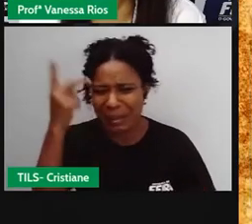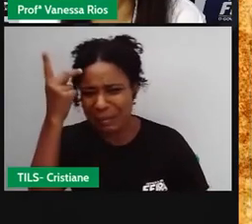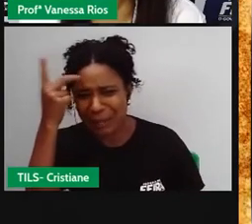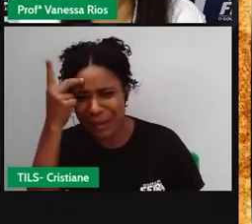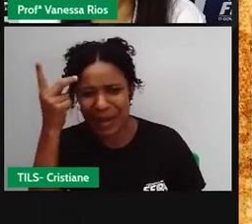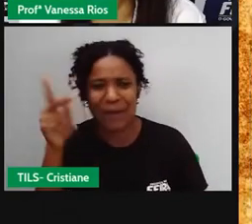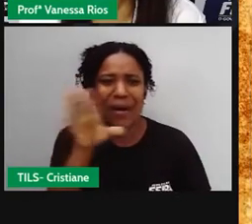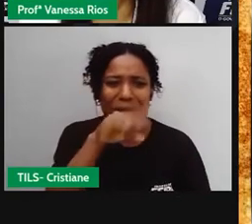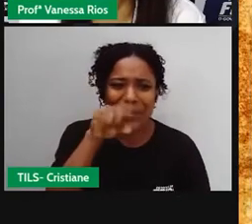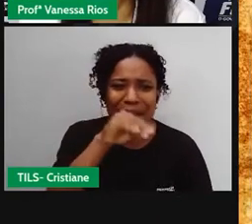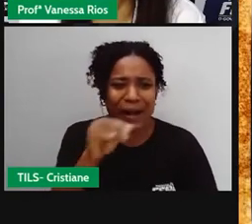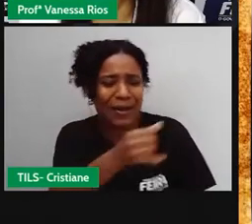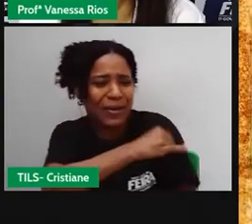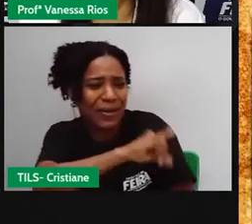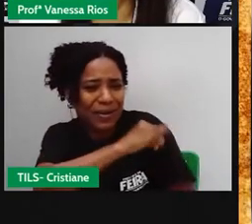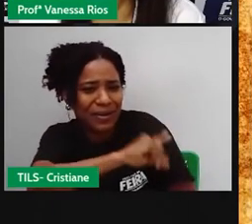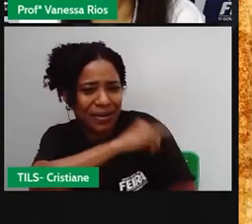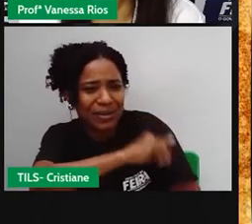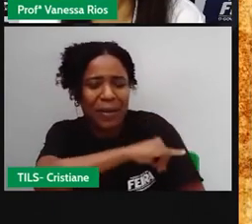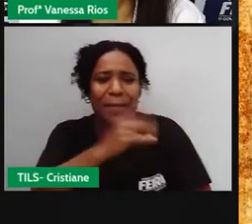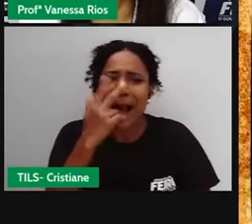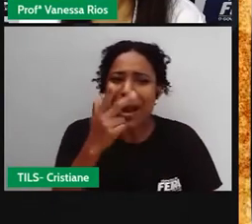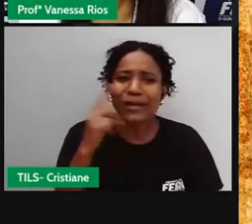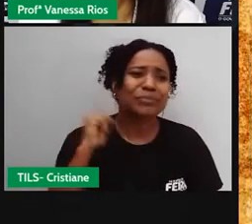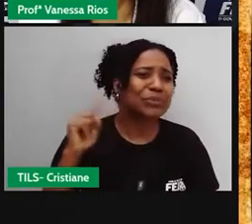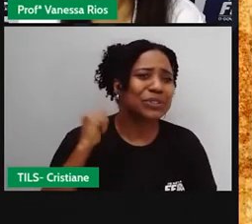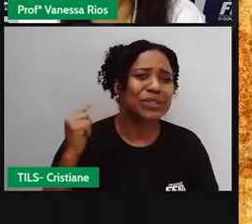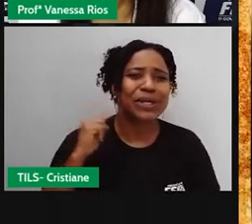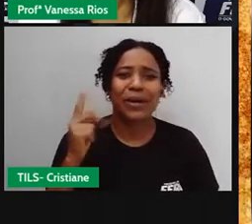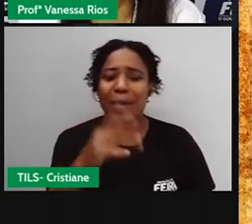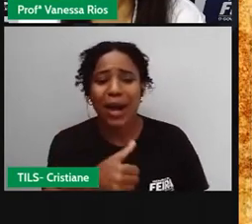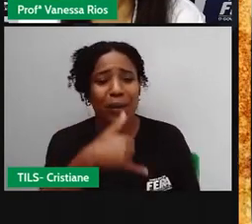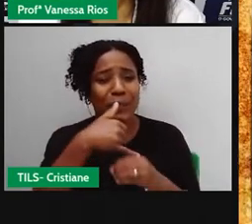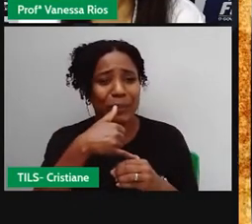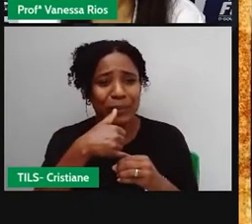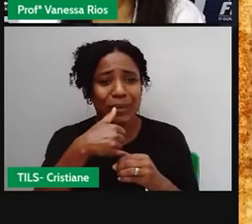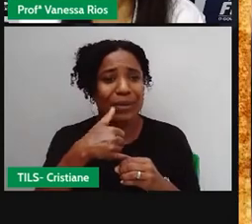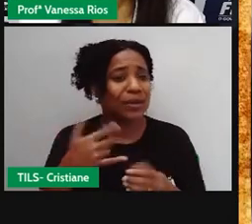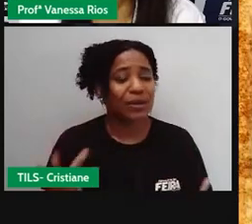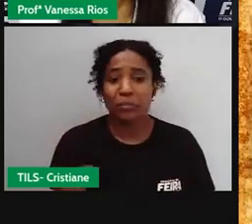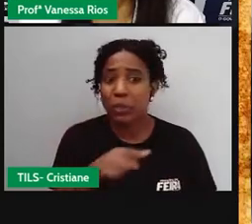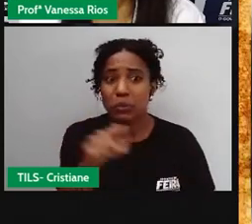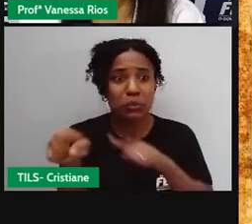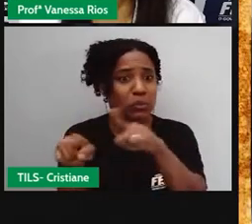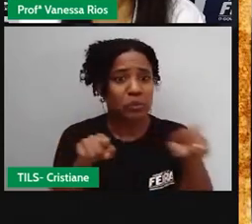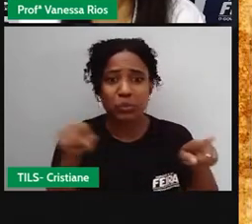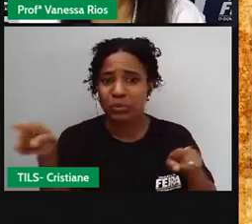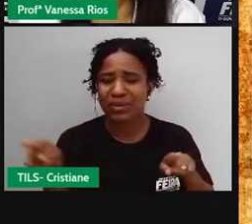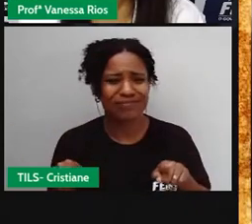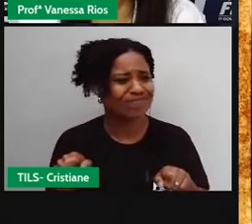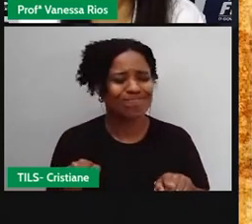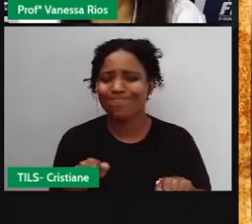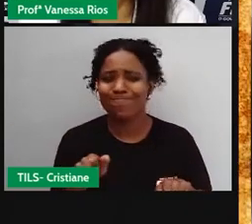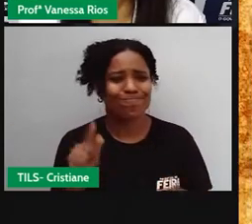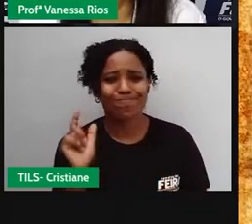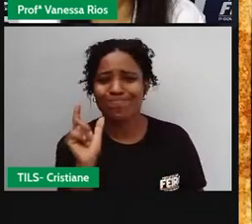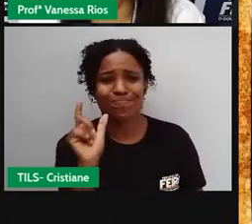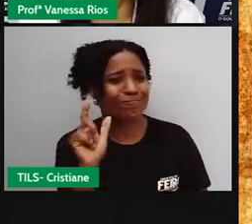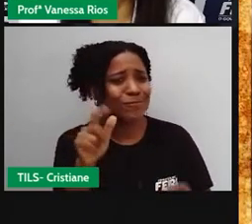feito mineiro, feito goiano, feito gaúcho. Não tinha um cristão ali que falasse algum sotaque